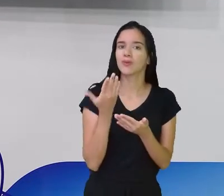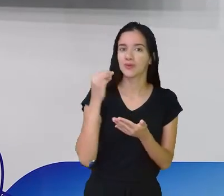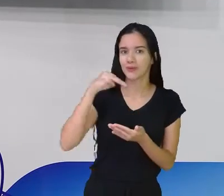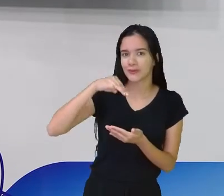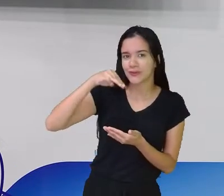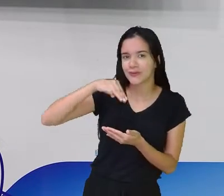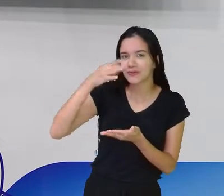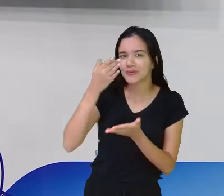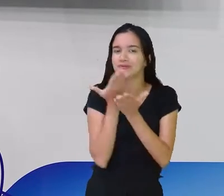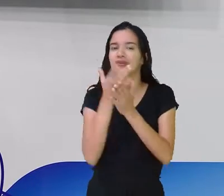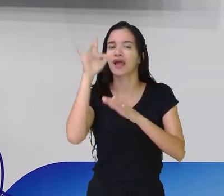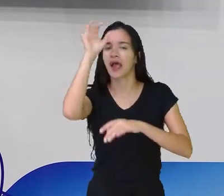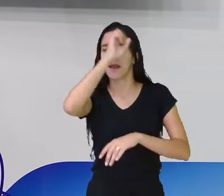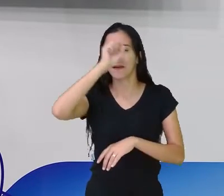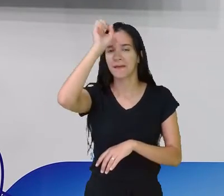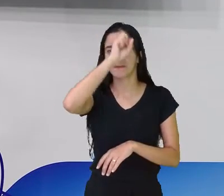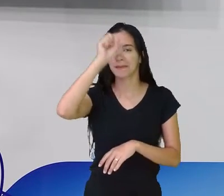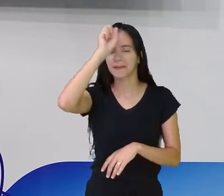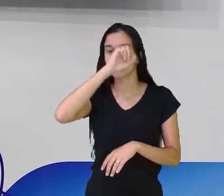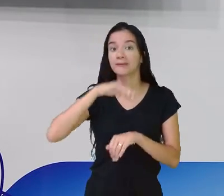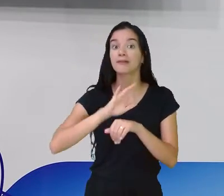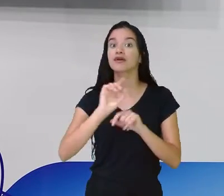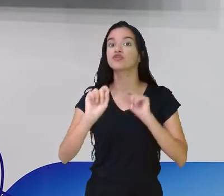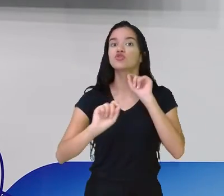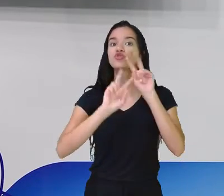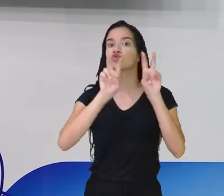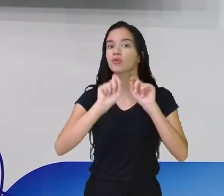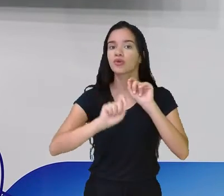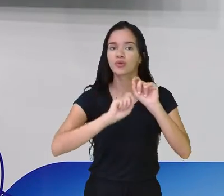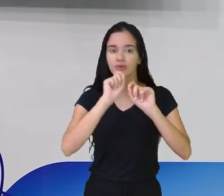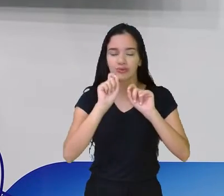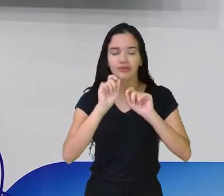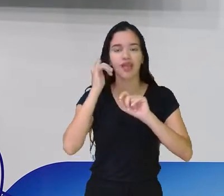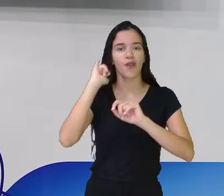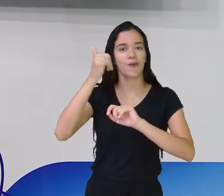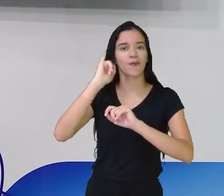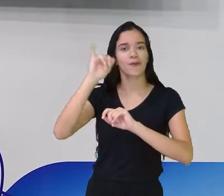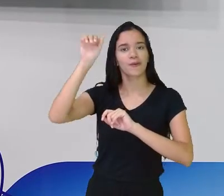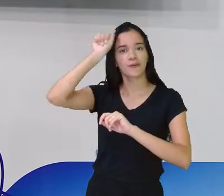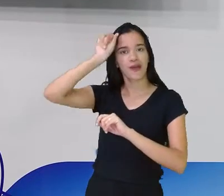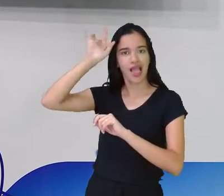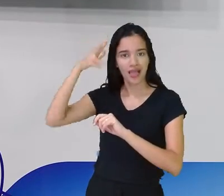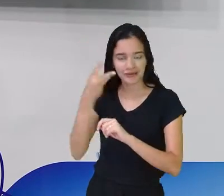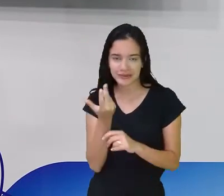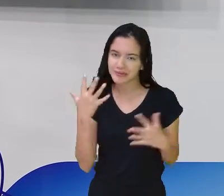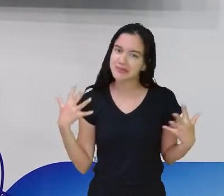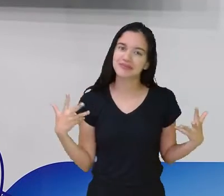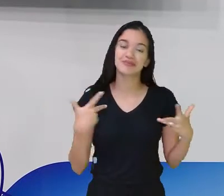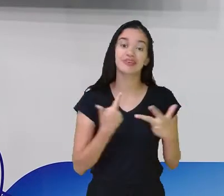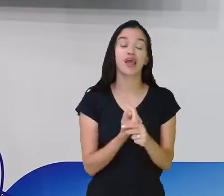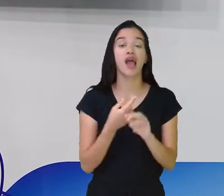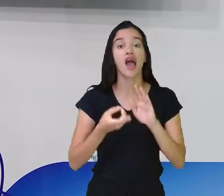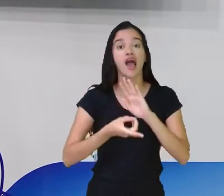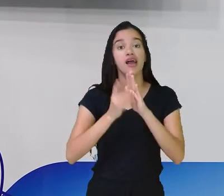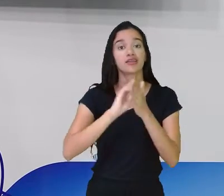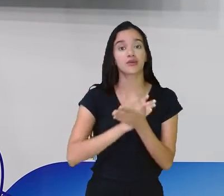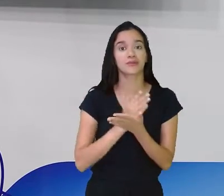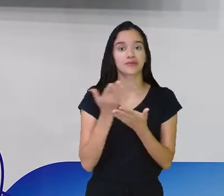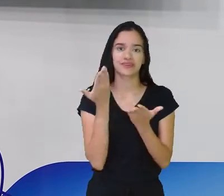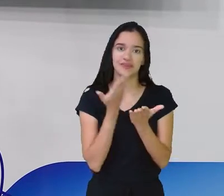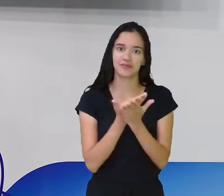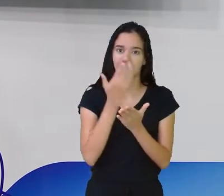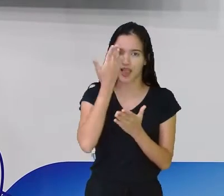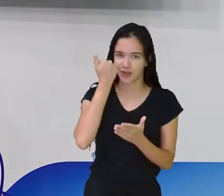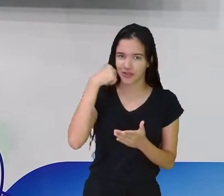olha, aprendendo um pouquinho mais sobre conto africano. Que maravilha, não é? Antes de iniciar a aula, que eu